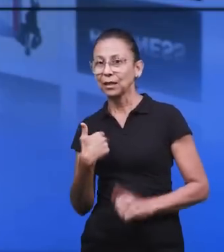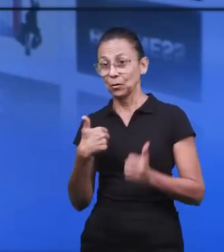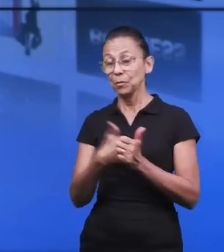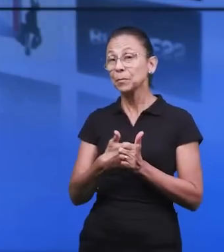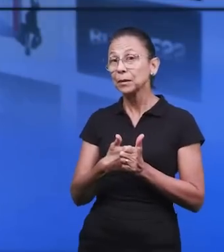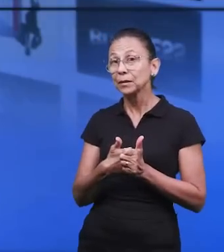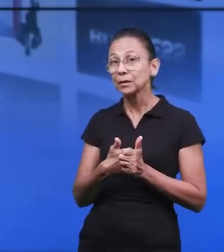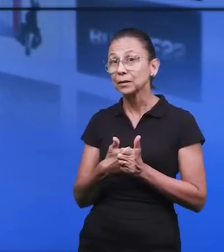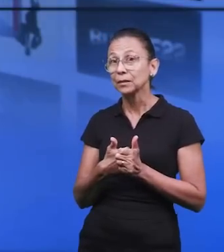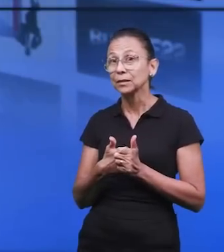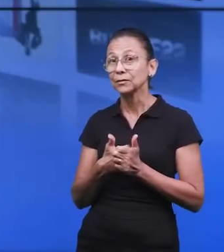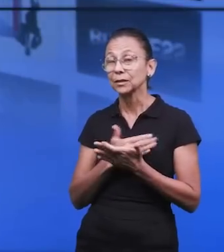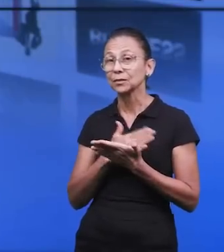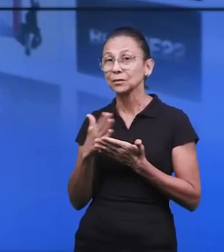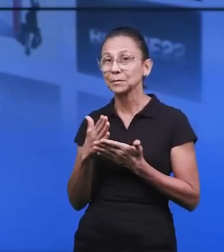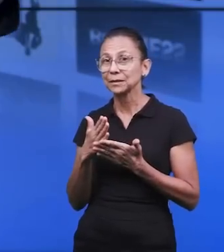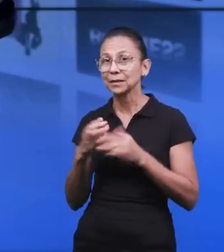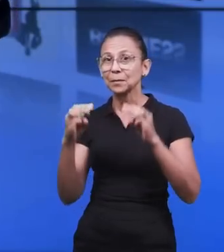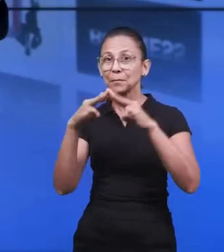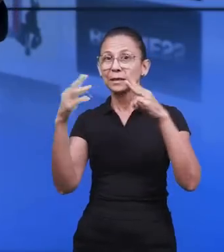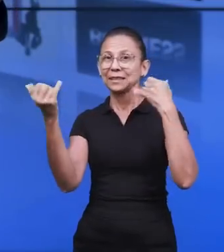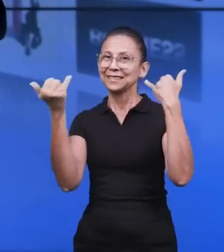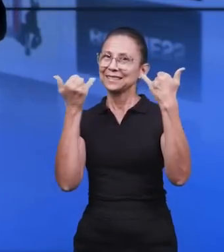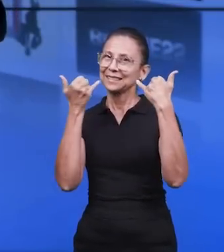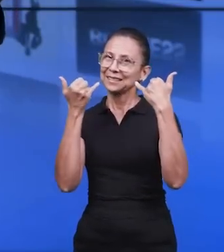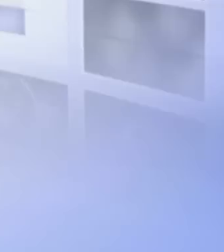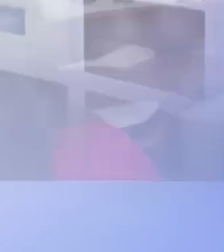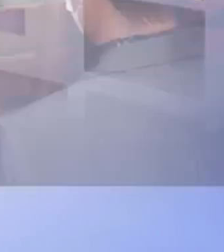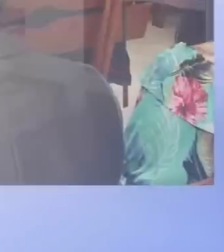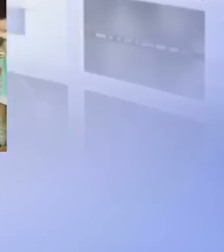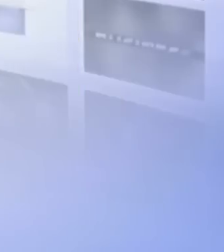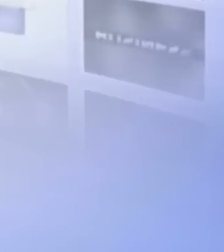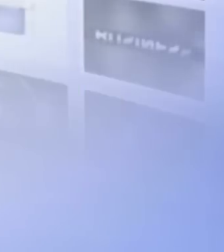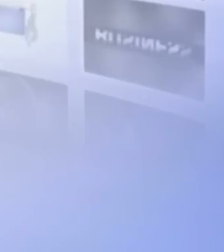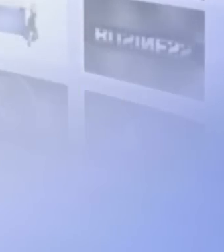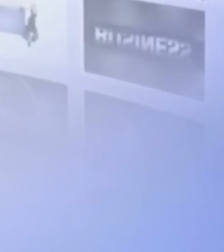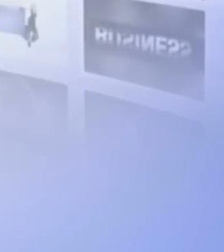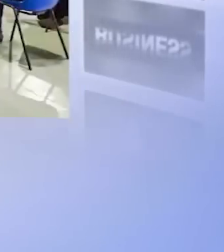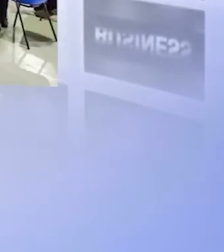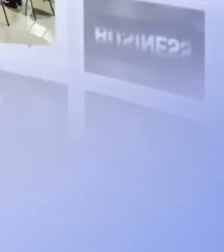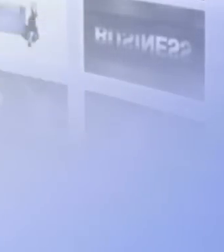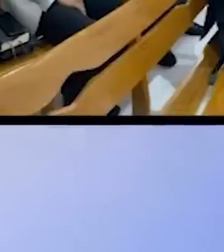porque a partir de agora está entrando no ar o Manaim News.